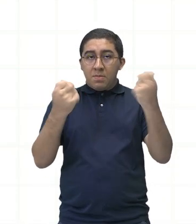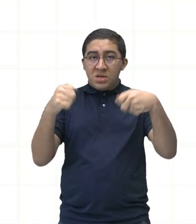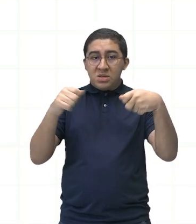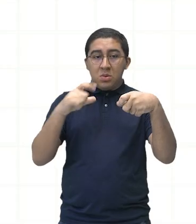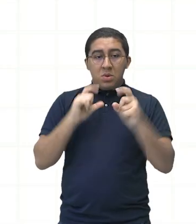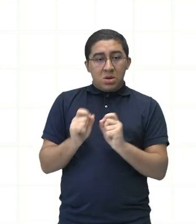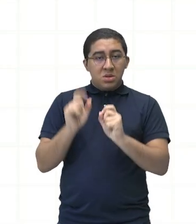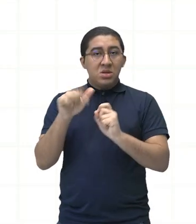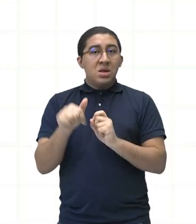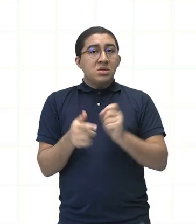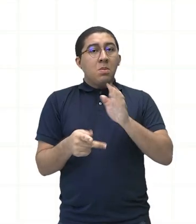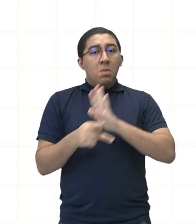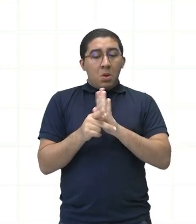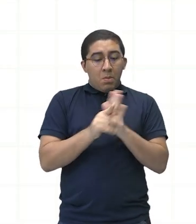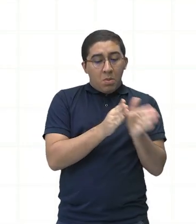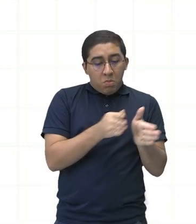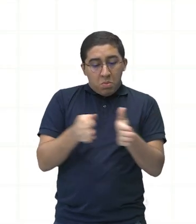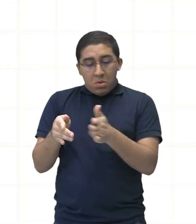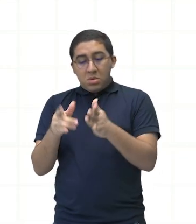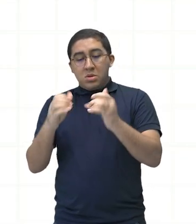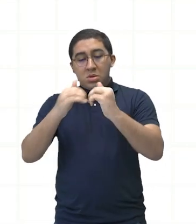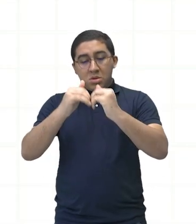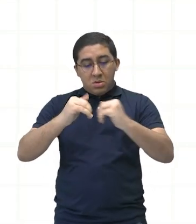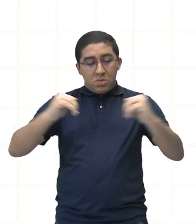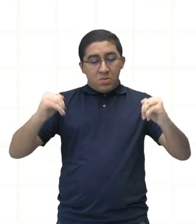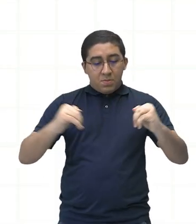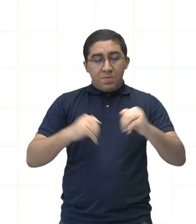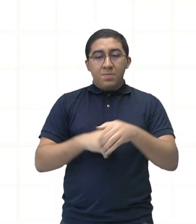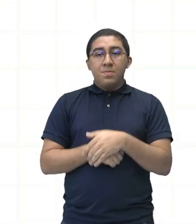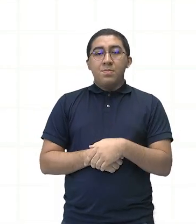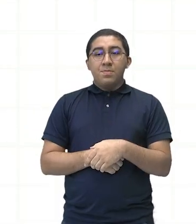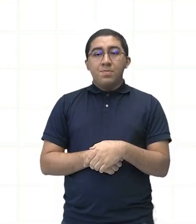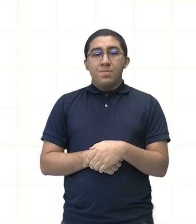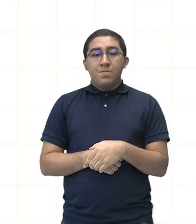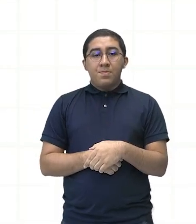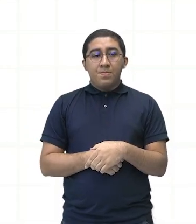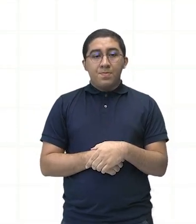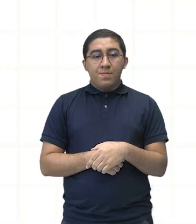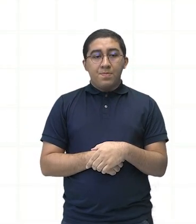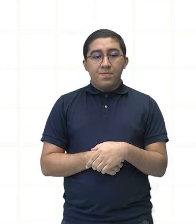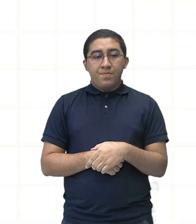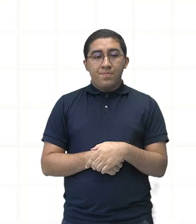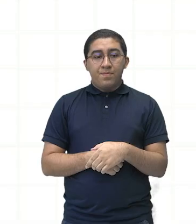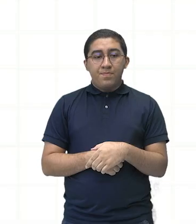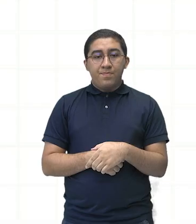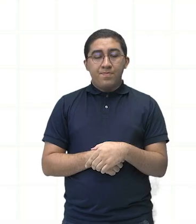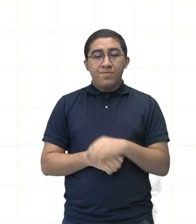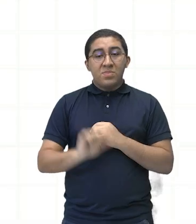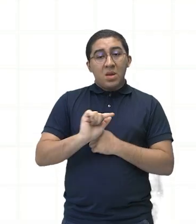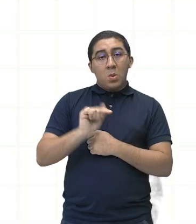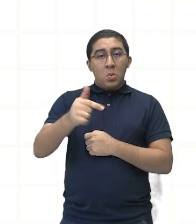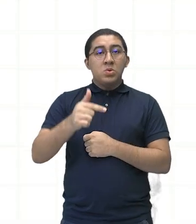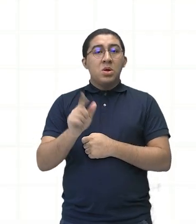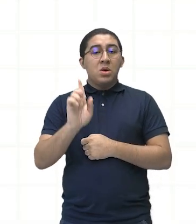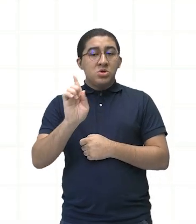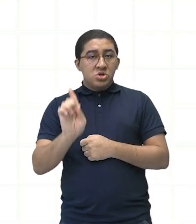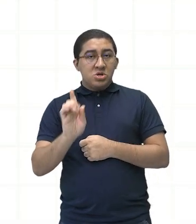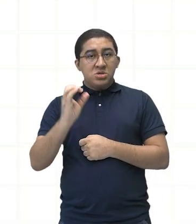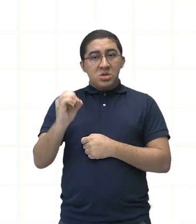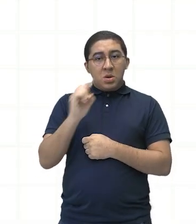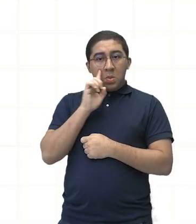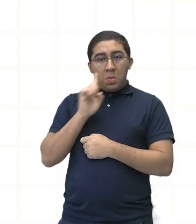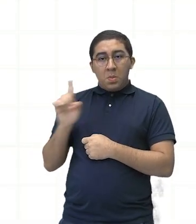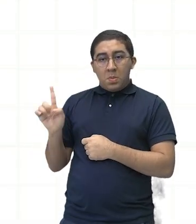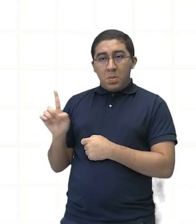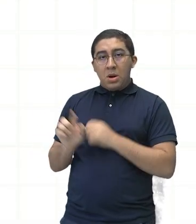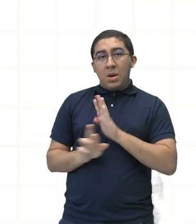necessários durante esse processo de divisão celular. Já a fase identificada como G0 aqui ao lado,